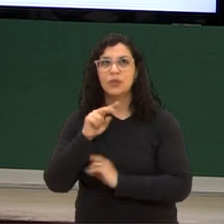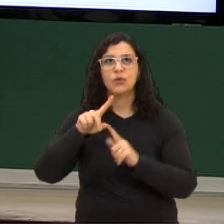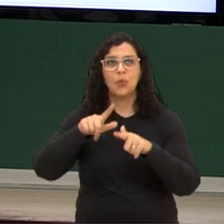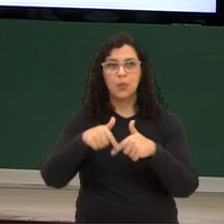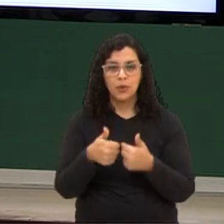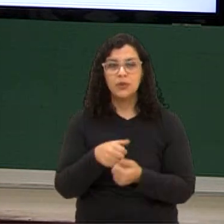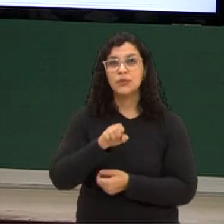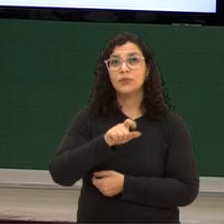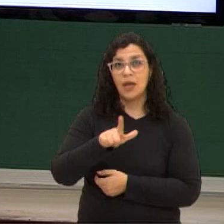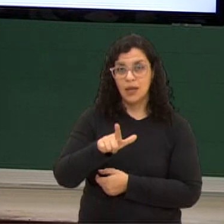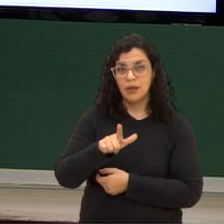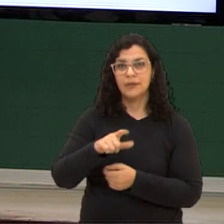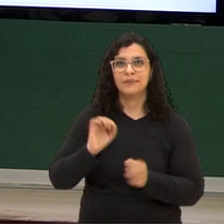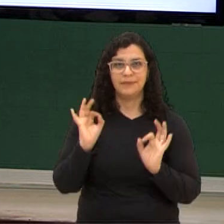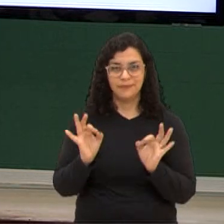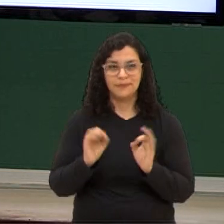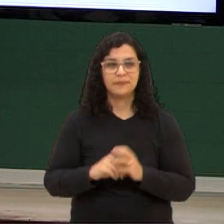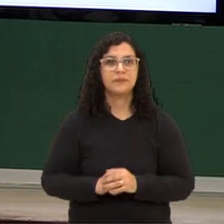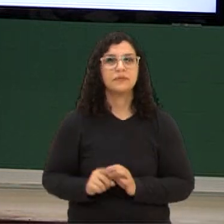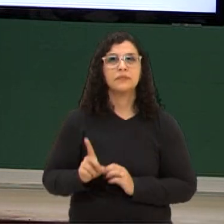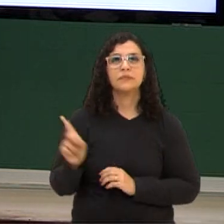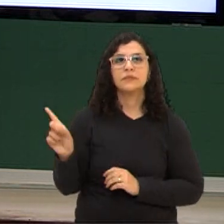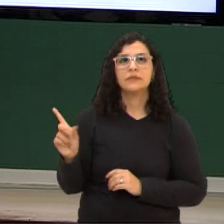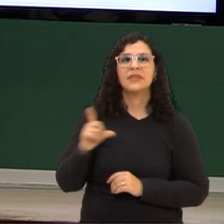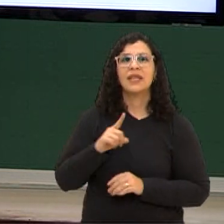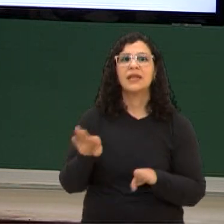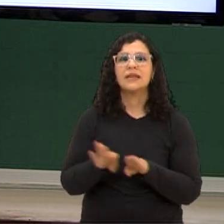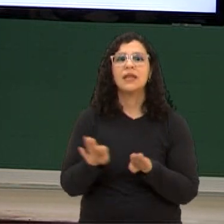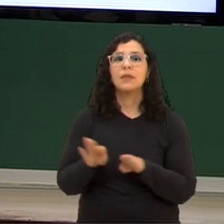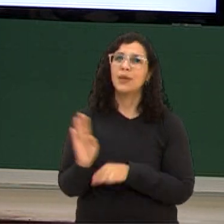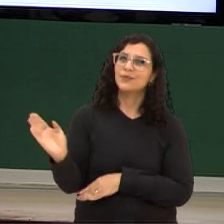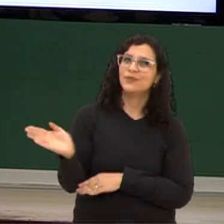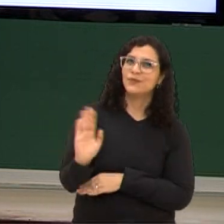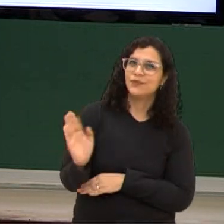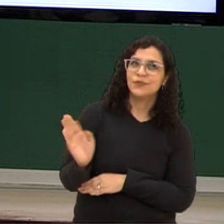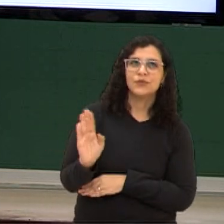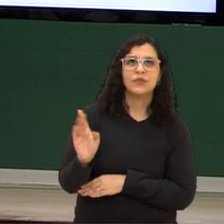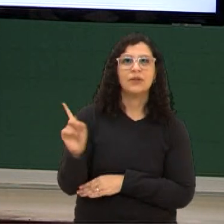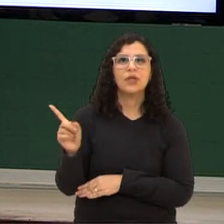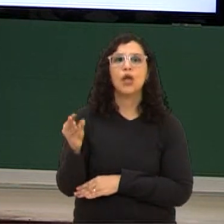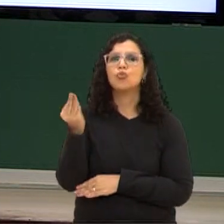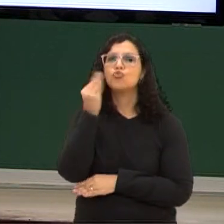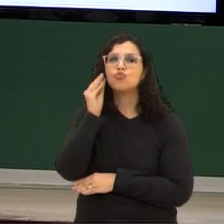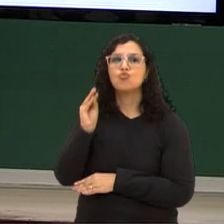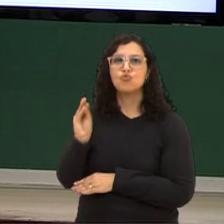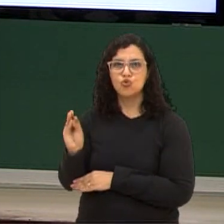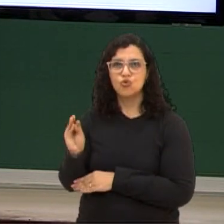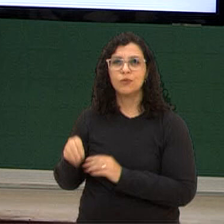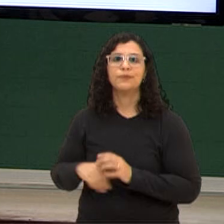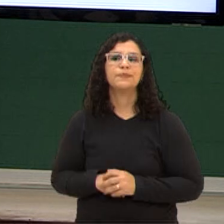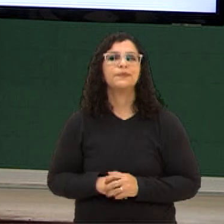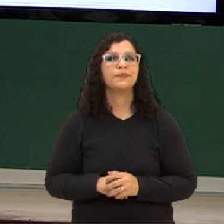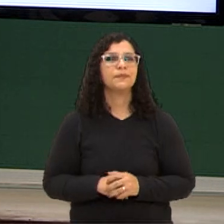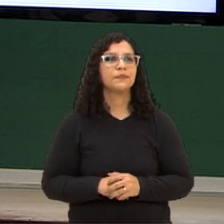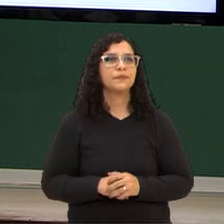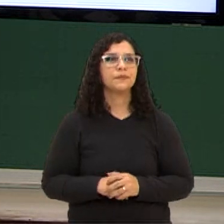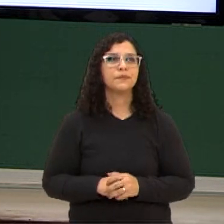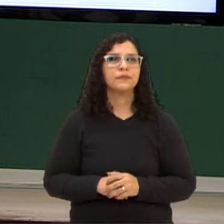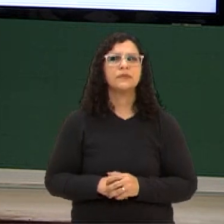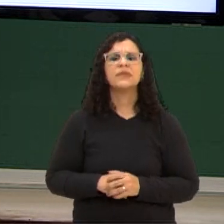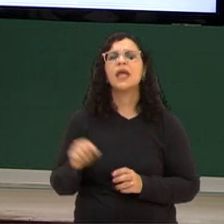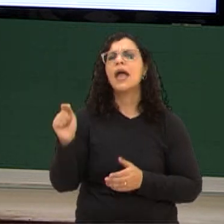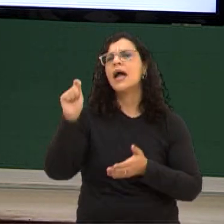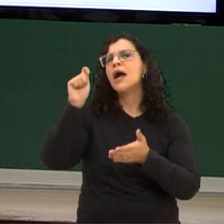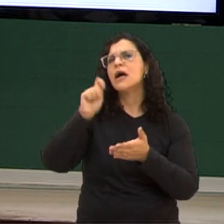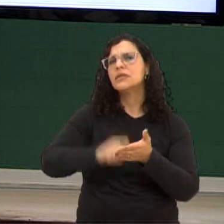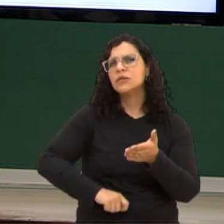el mensaje. E temos aqui uma despedida, um besote, um beijo, el